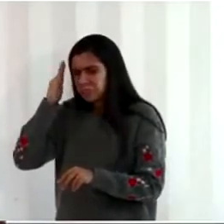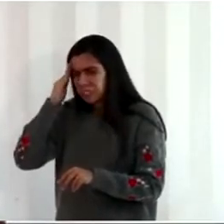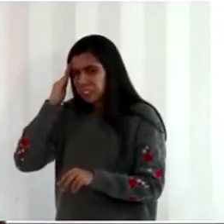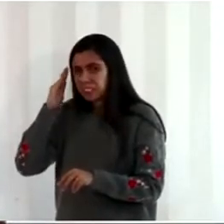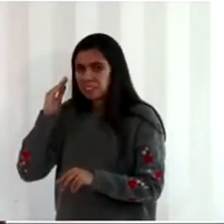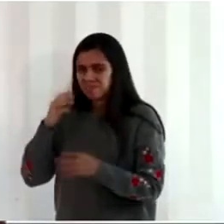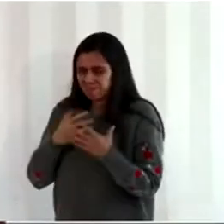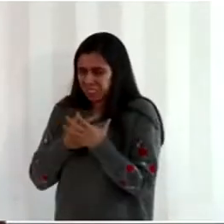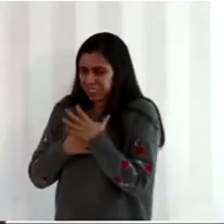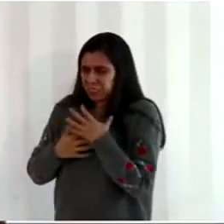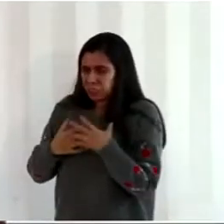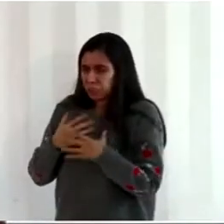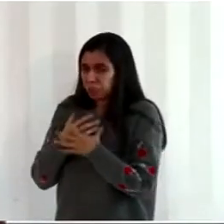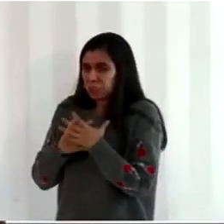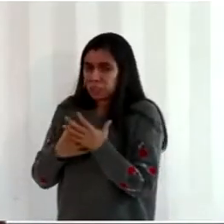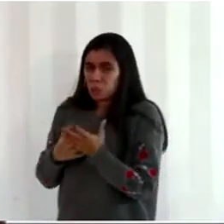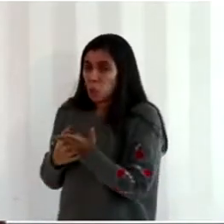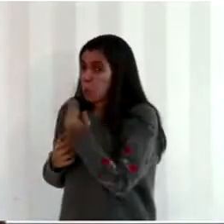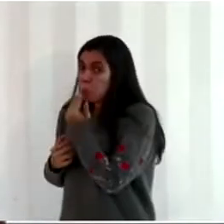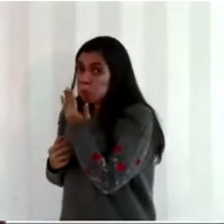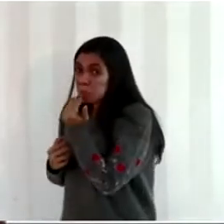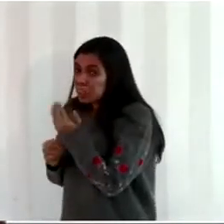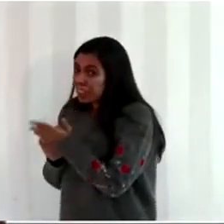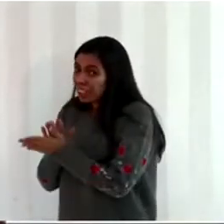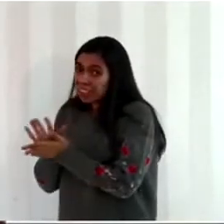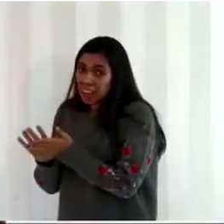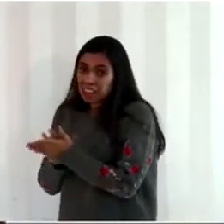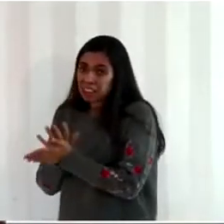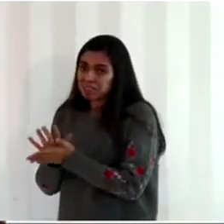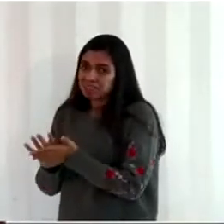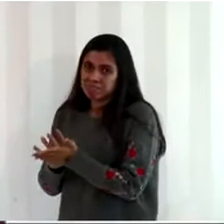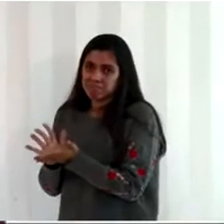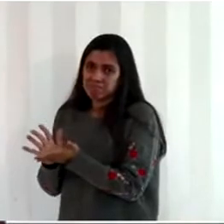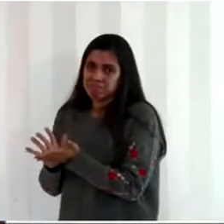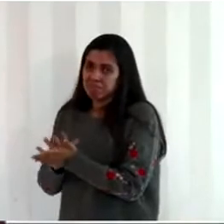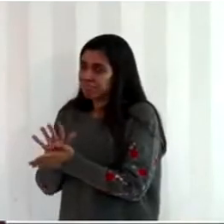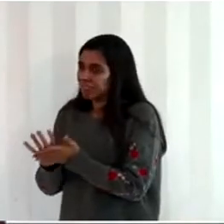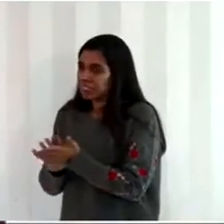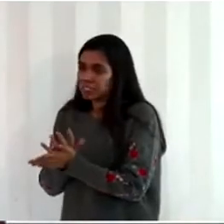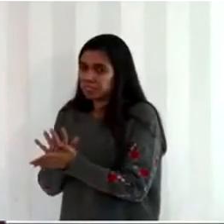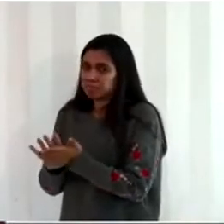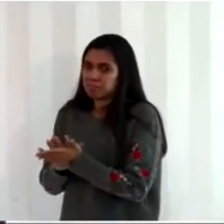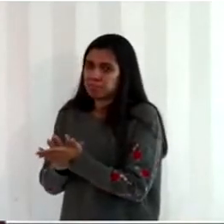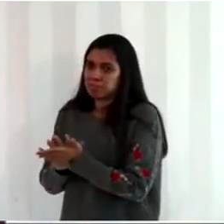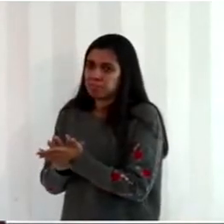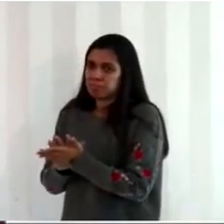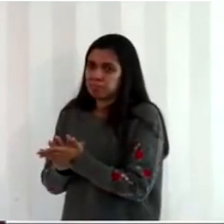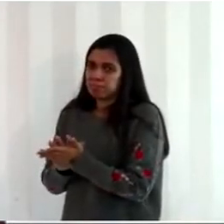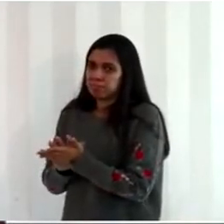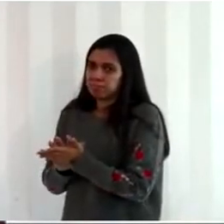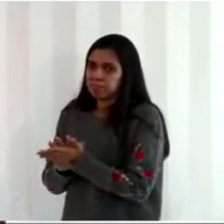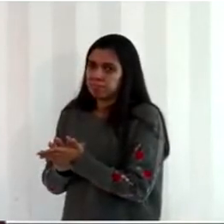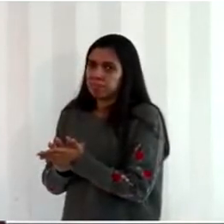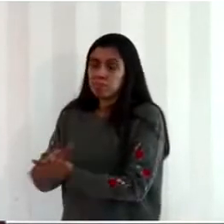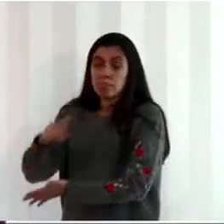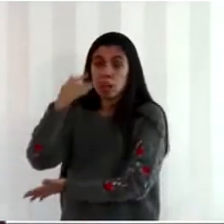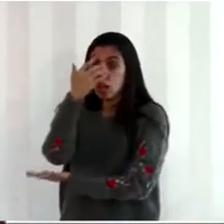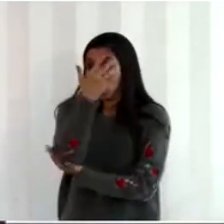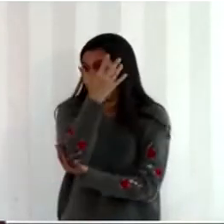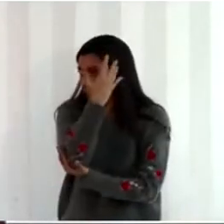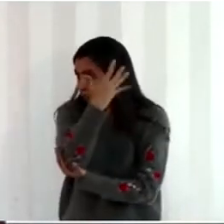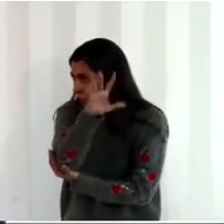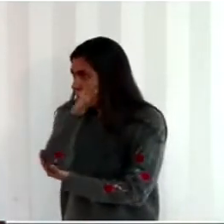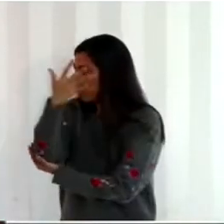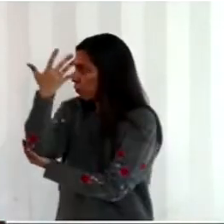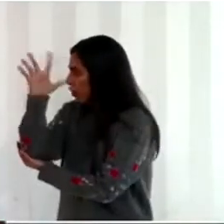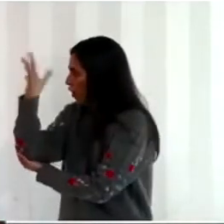comida, não tem semente no celeiro. Além disso, a videira, a figueira, a romeira e